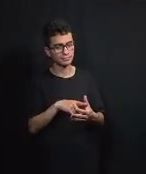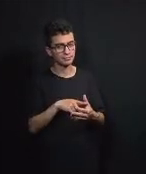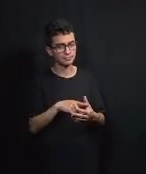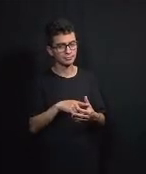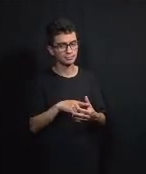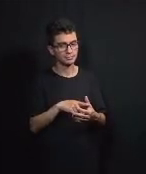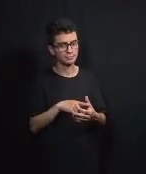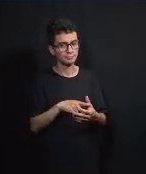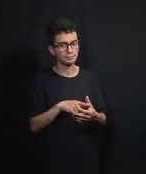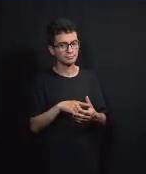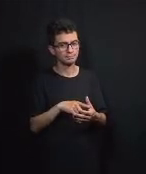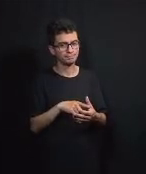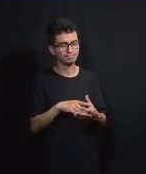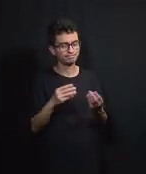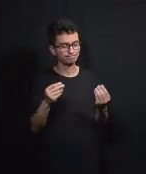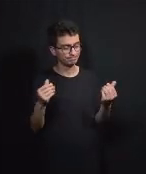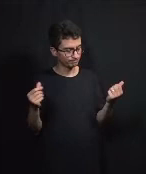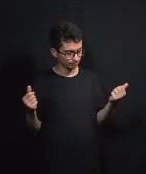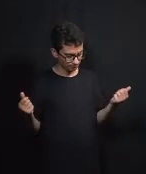que